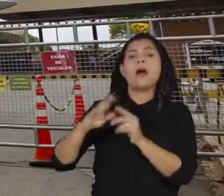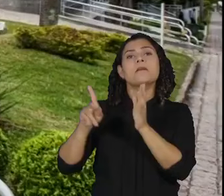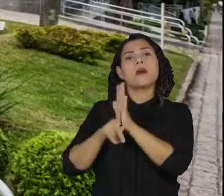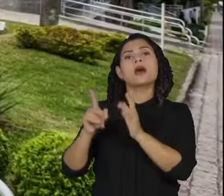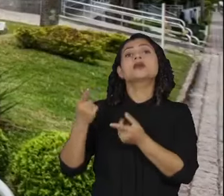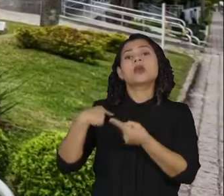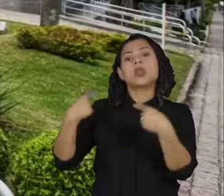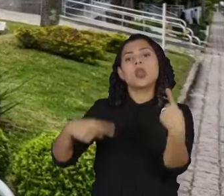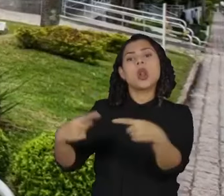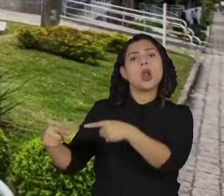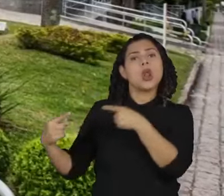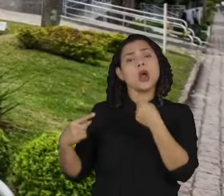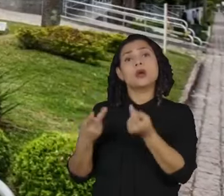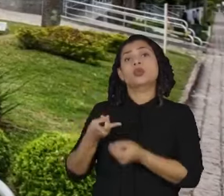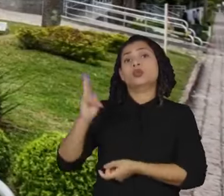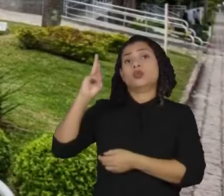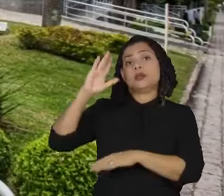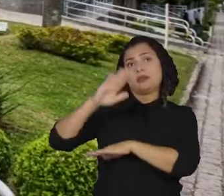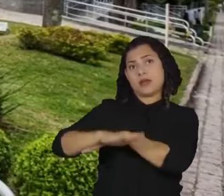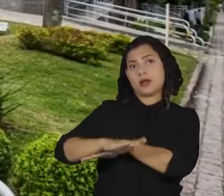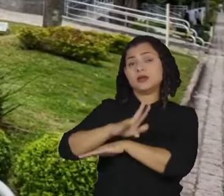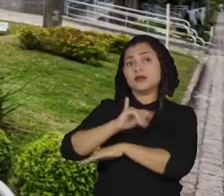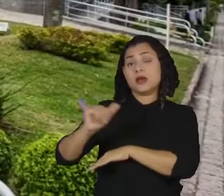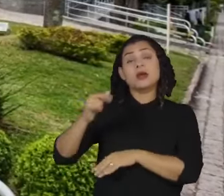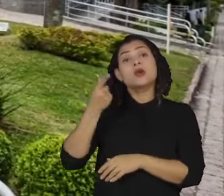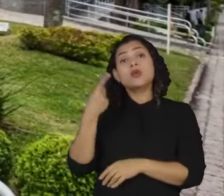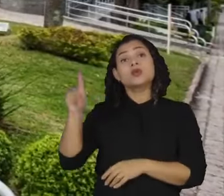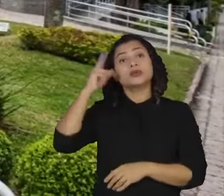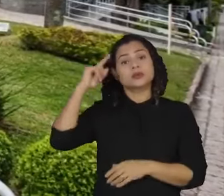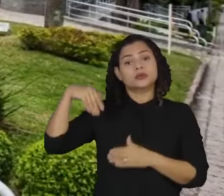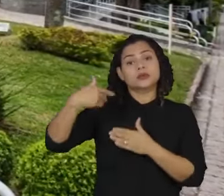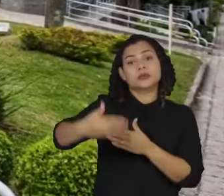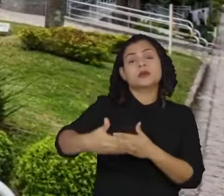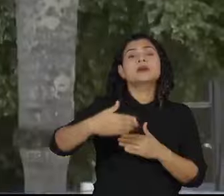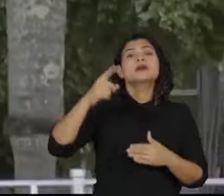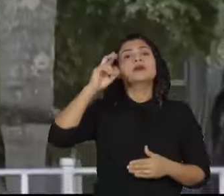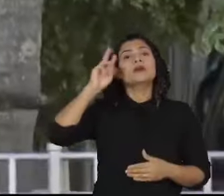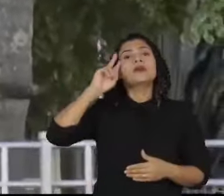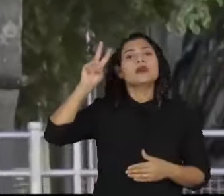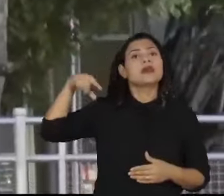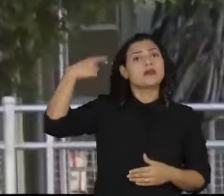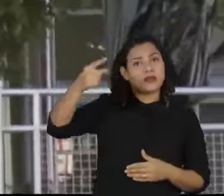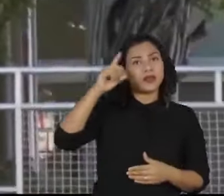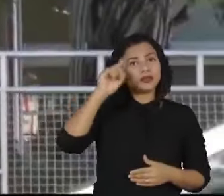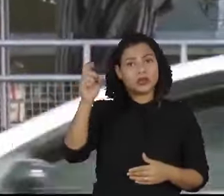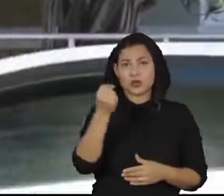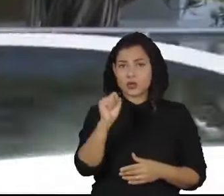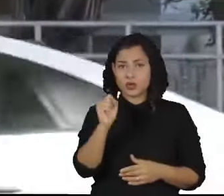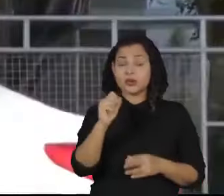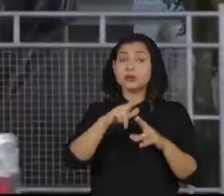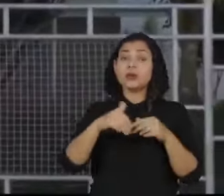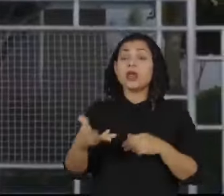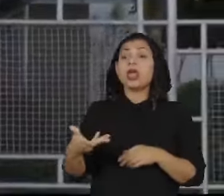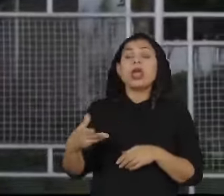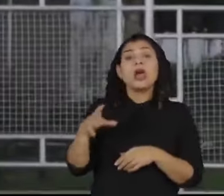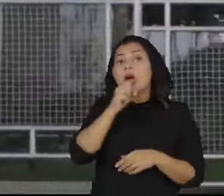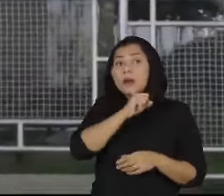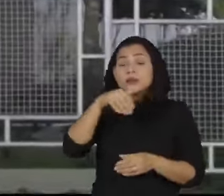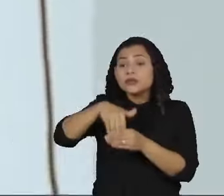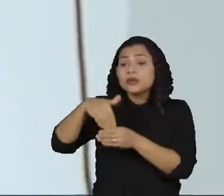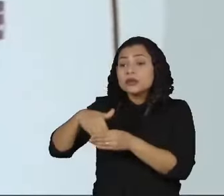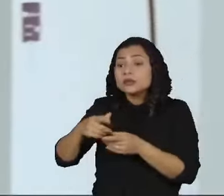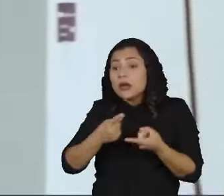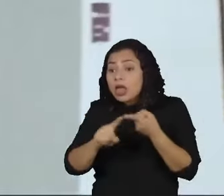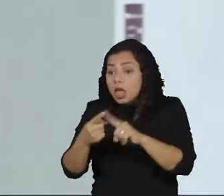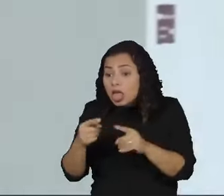primeira será hoje às 2 da tarde e a última está marcada para segunda-feira que vem dia 8 a conclusão depende da velocidade dos votos